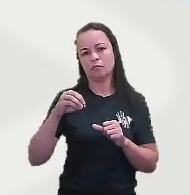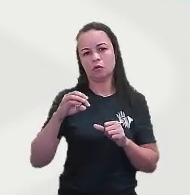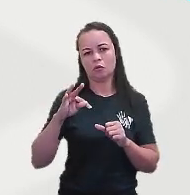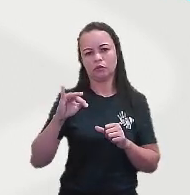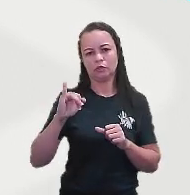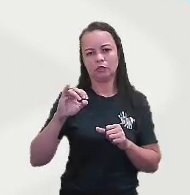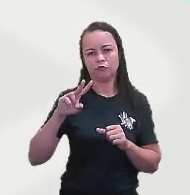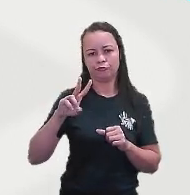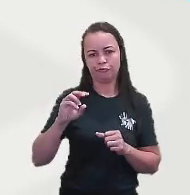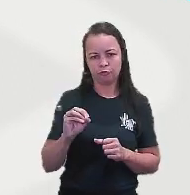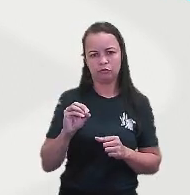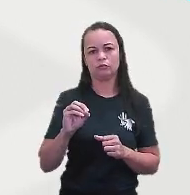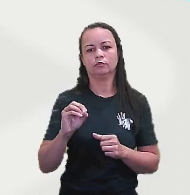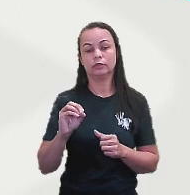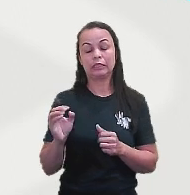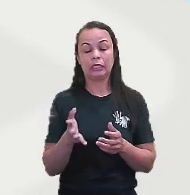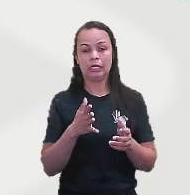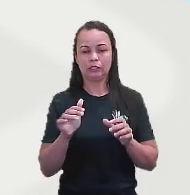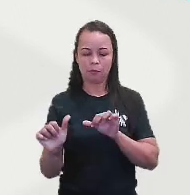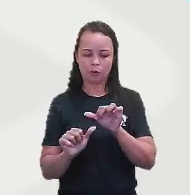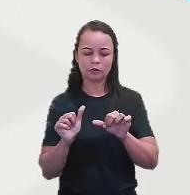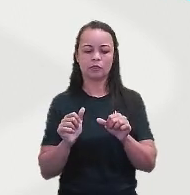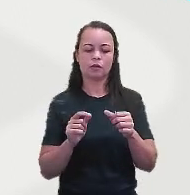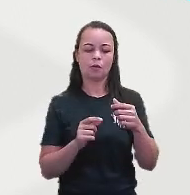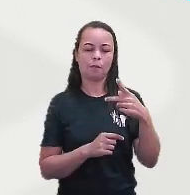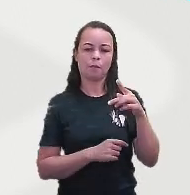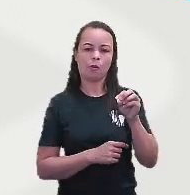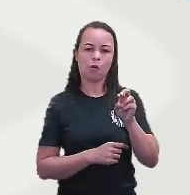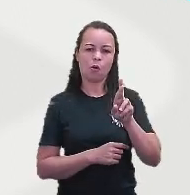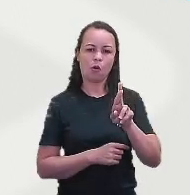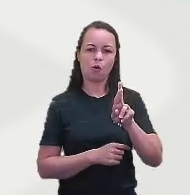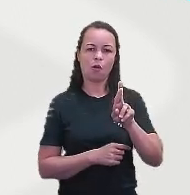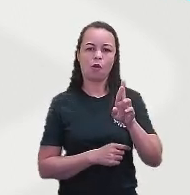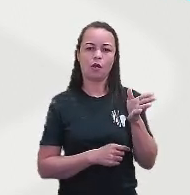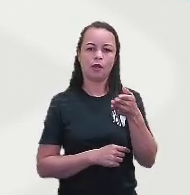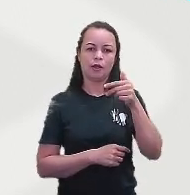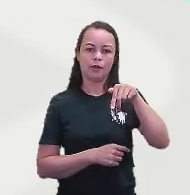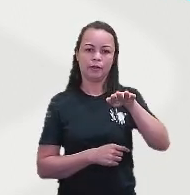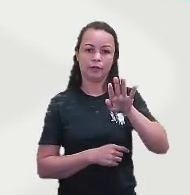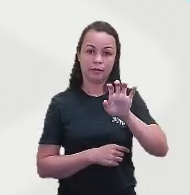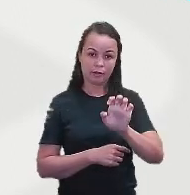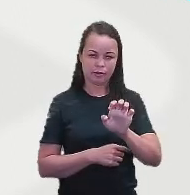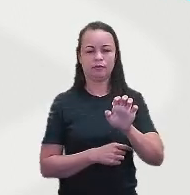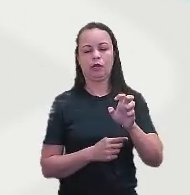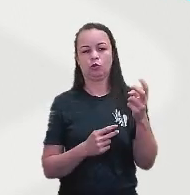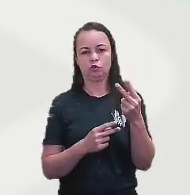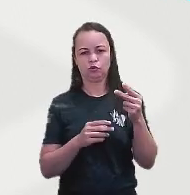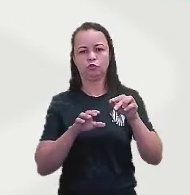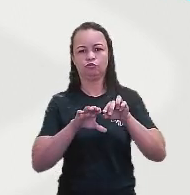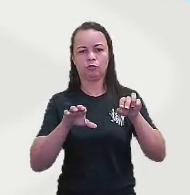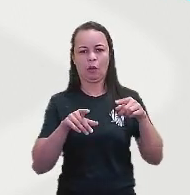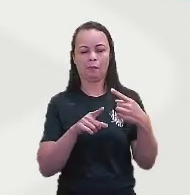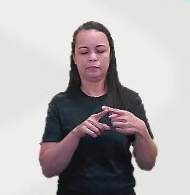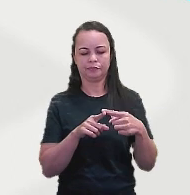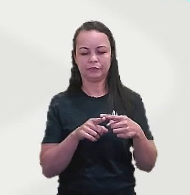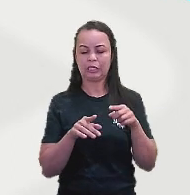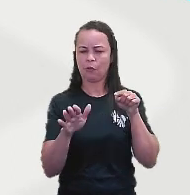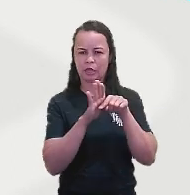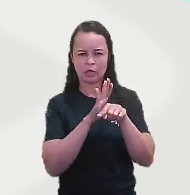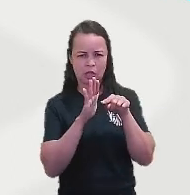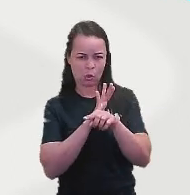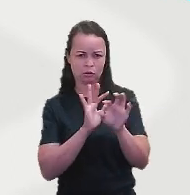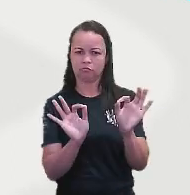se encaixa esses porquês utilizados no meio da frase. E repare que não é uma frase interrogativa, tá